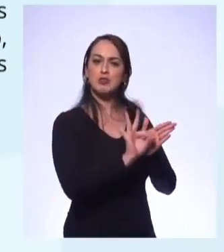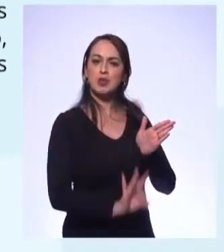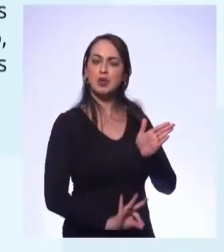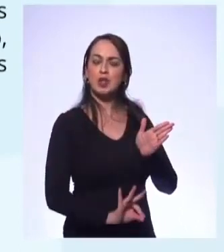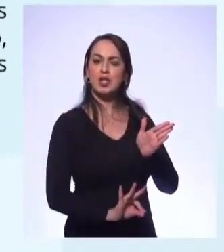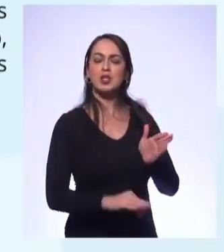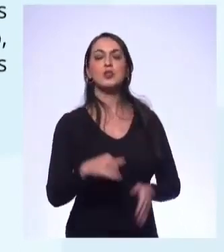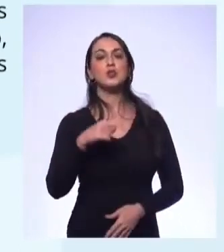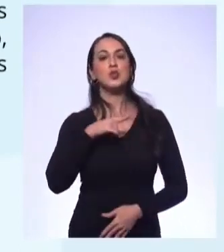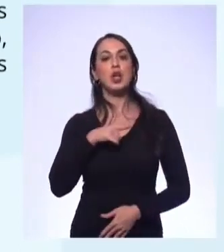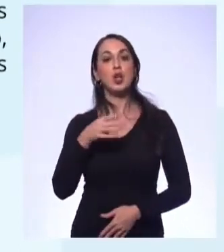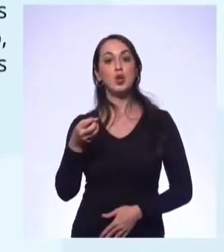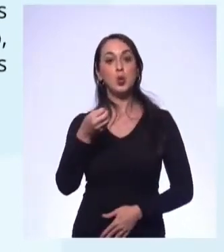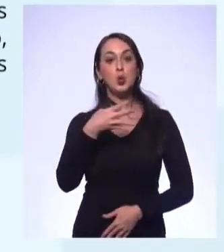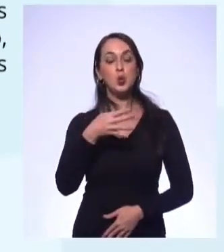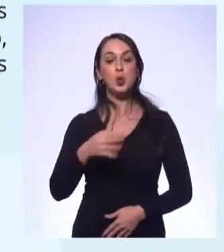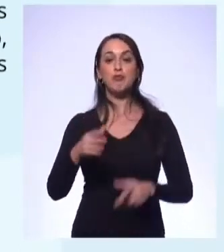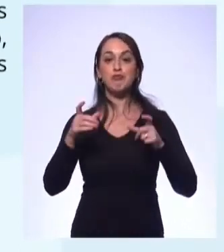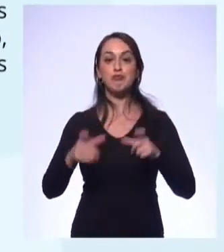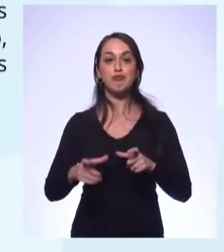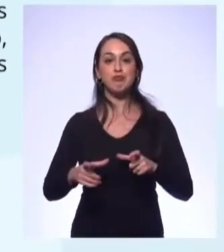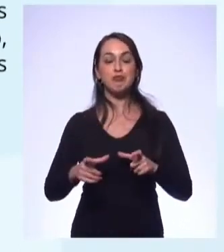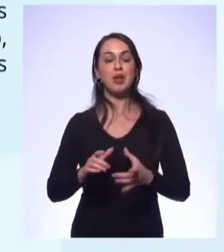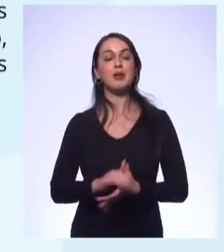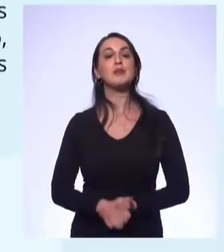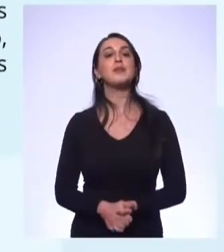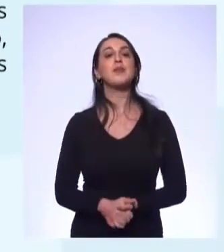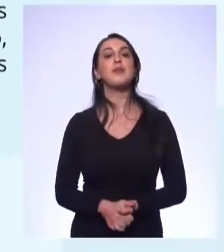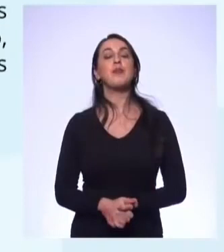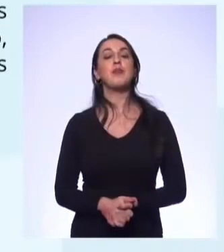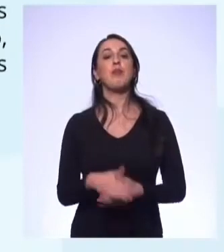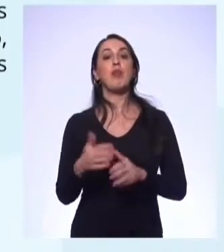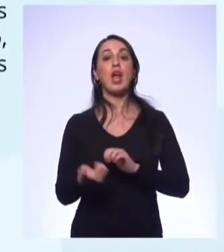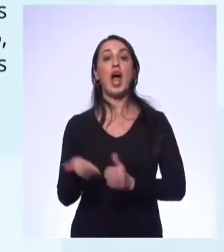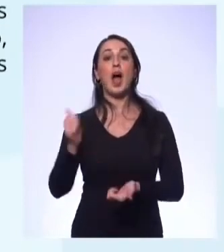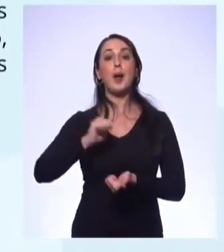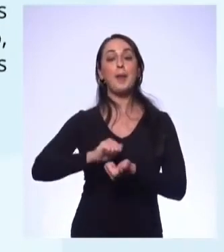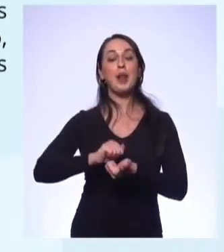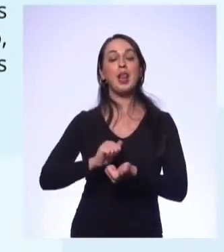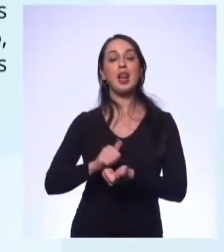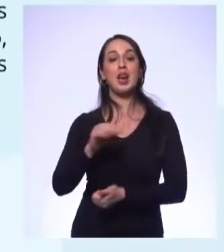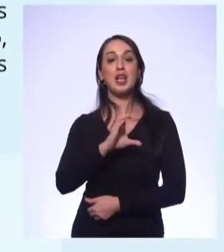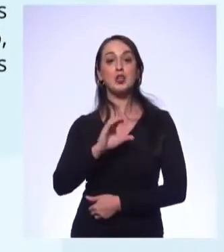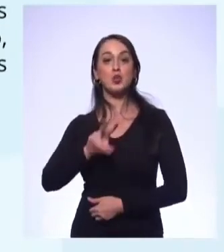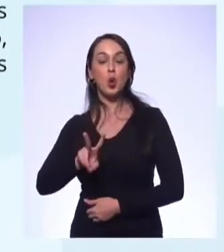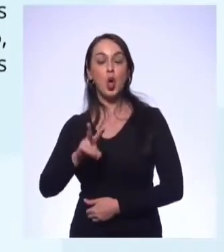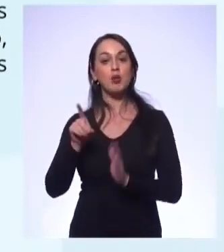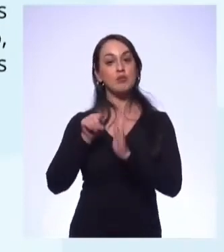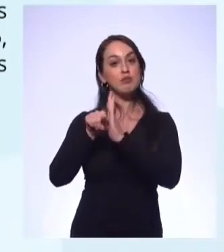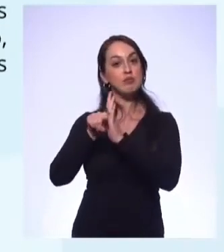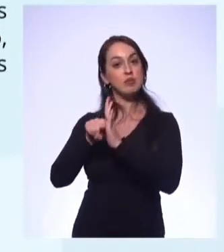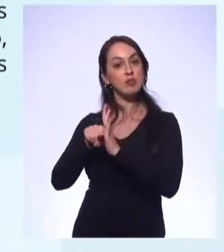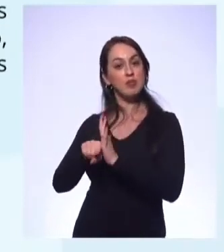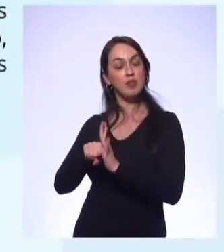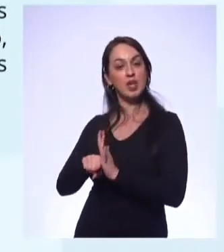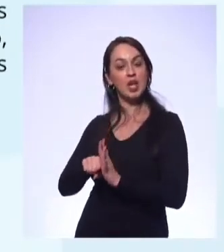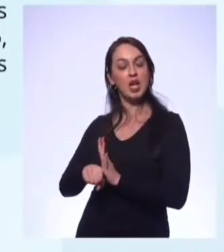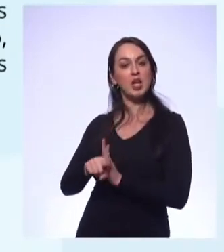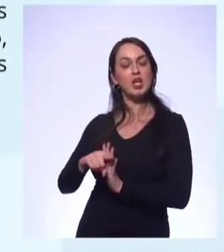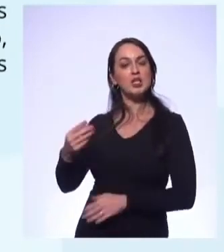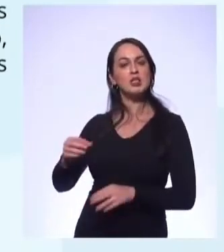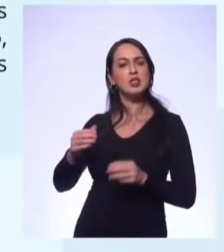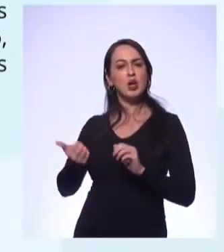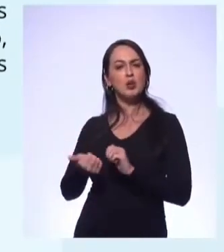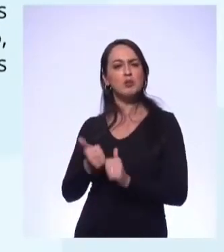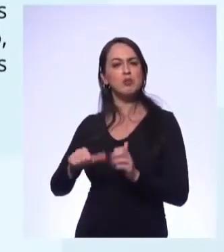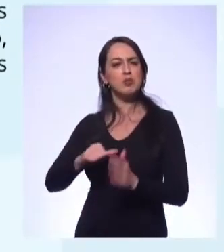Então, estamos aqui hoje em pé para reivindicar. A habilidade do currículo paulista. Analisar os efeitos de sentido provocados pelo uso